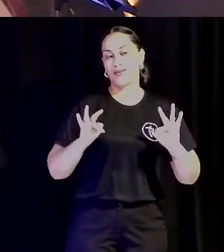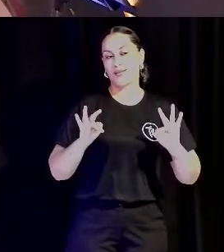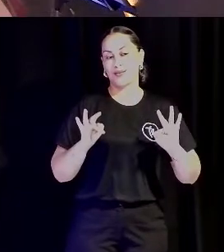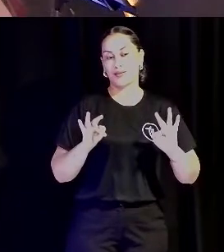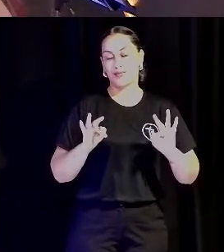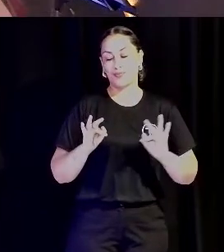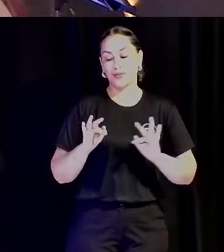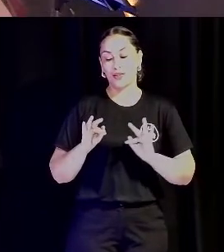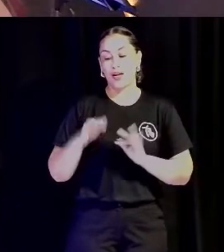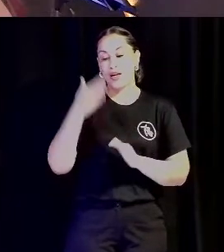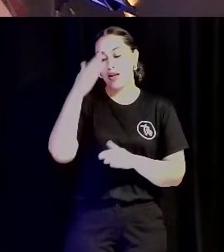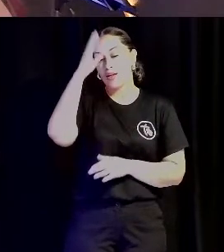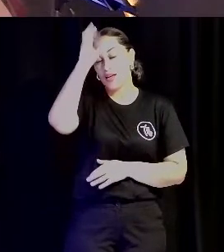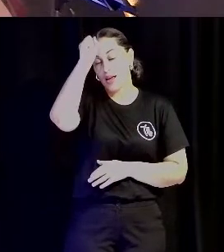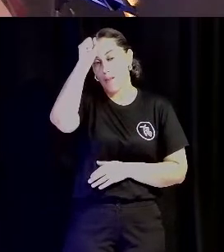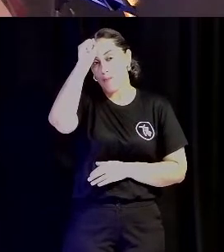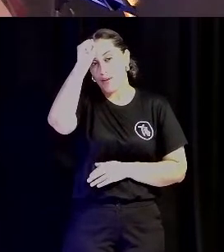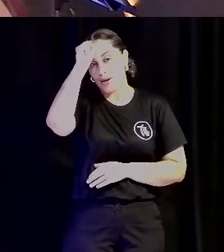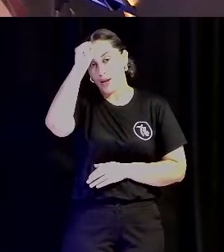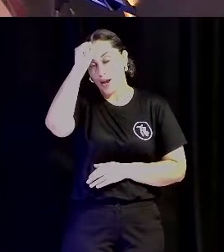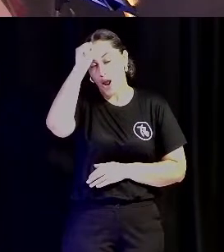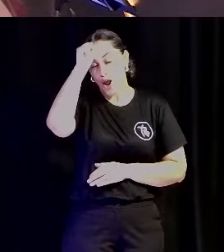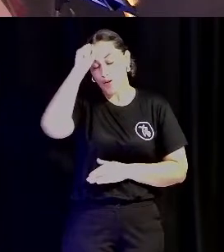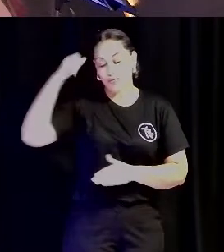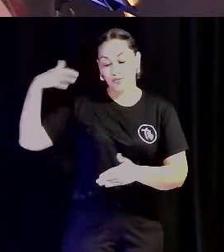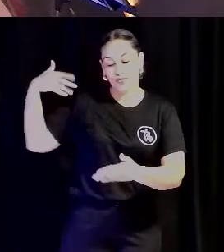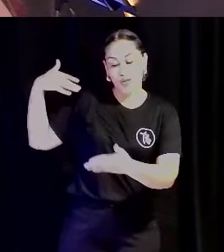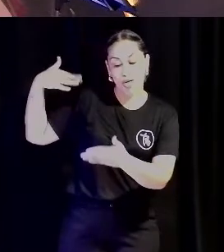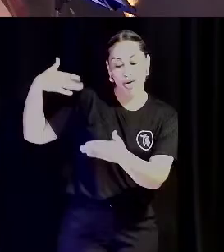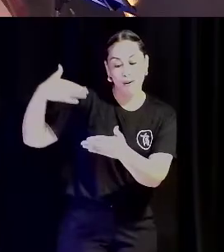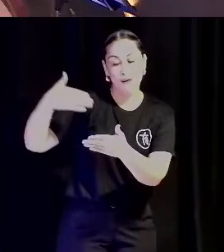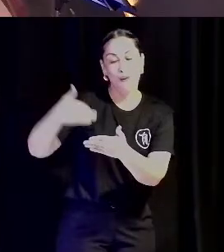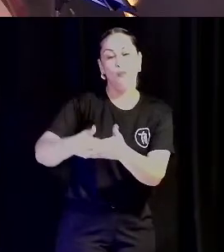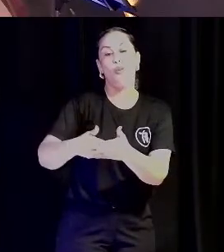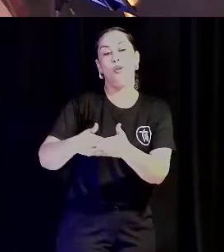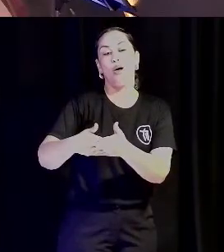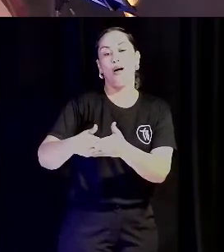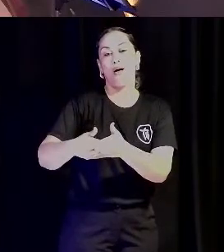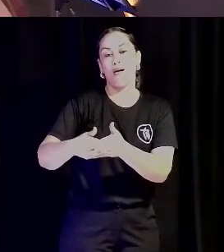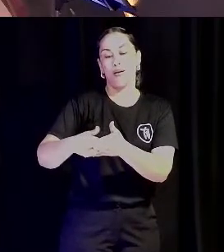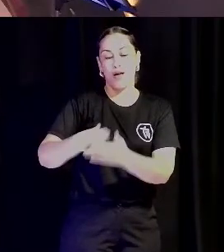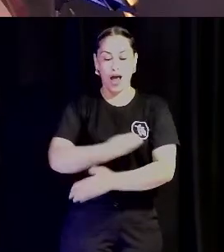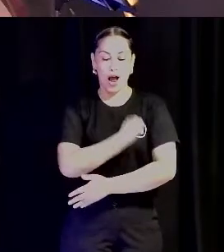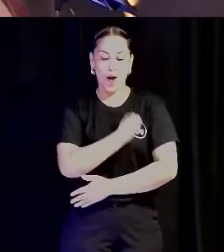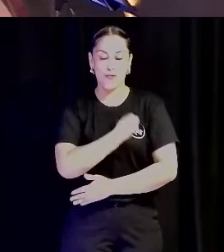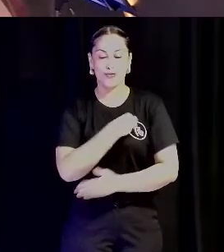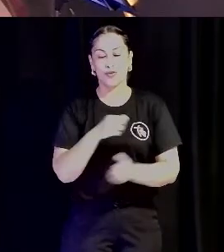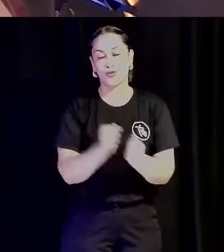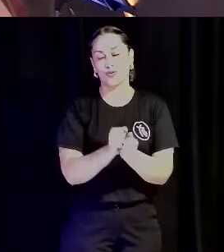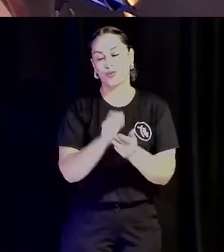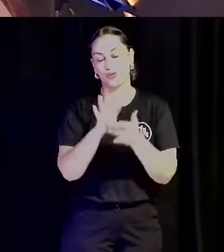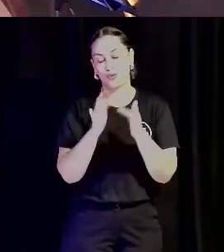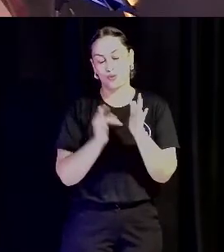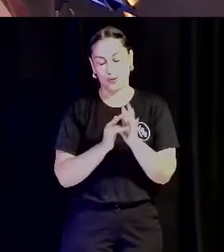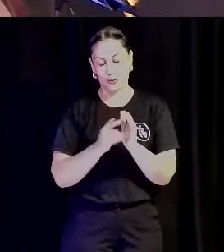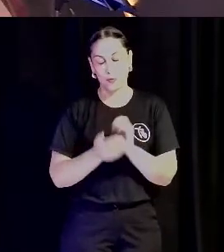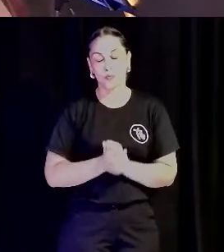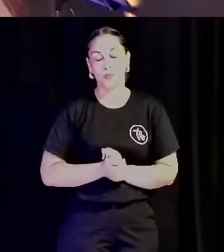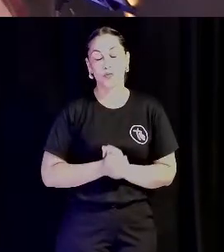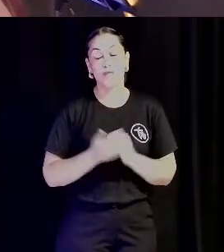fé. Quando as circunstâncias são favoráveis, nos parece ser